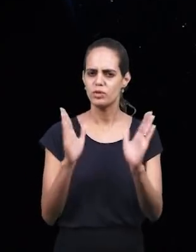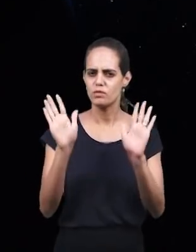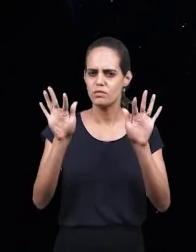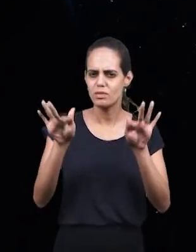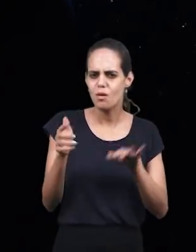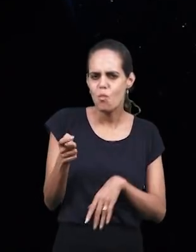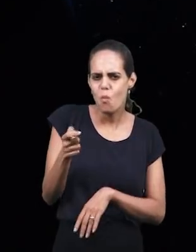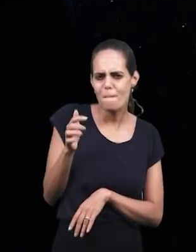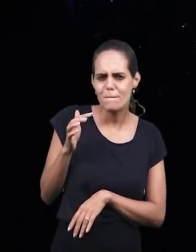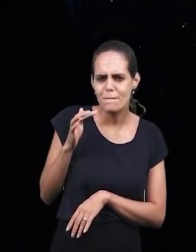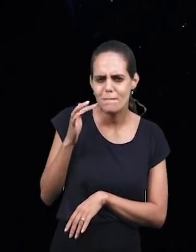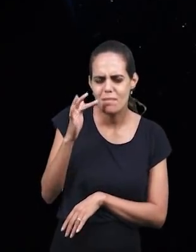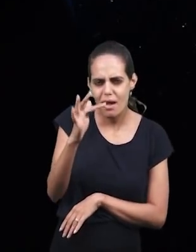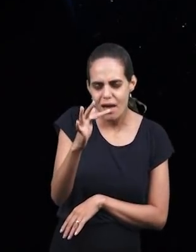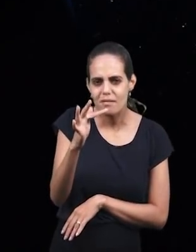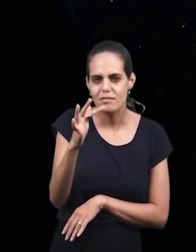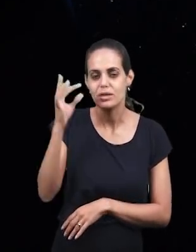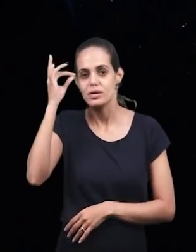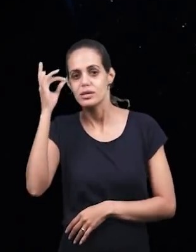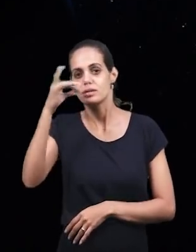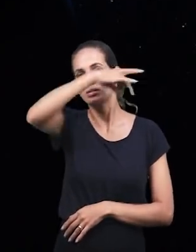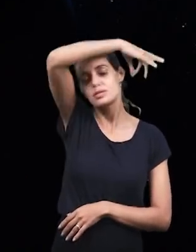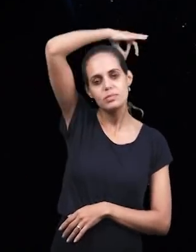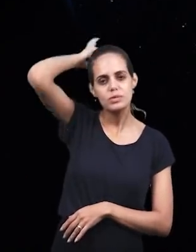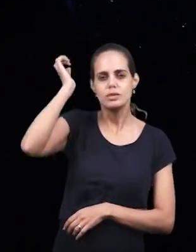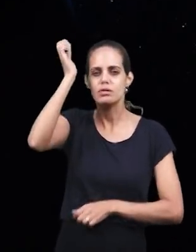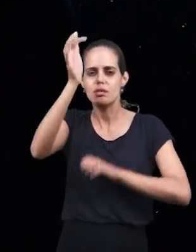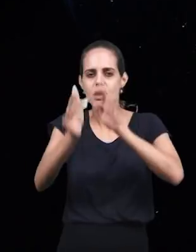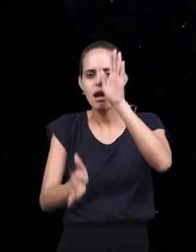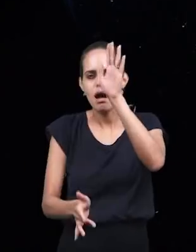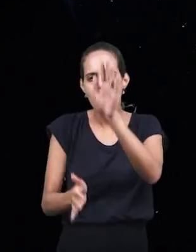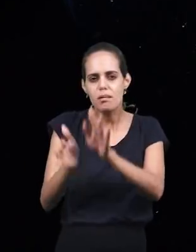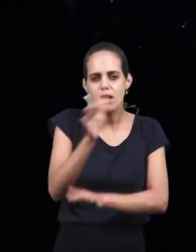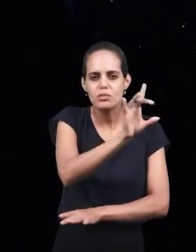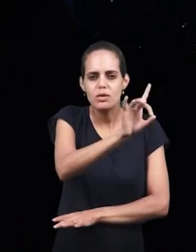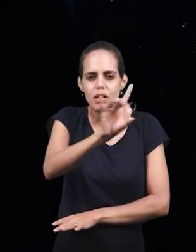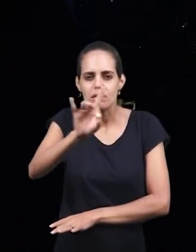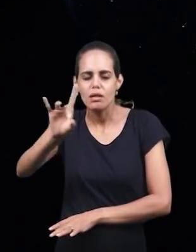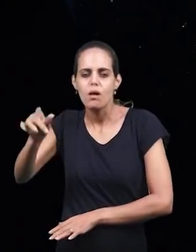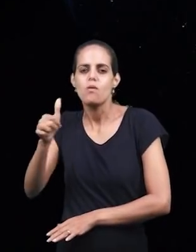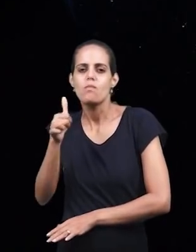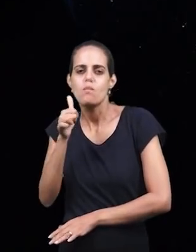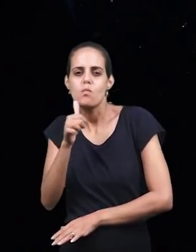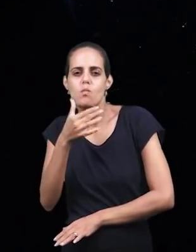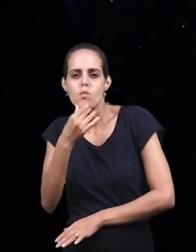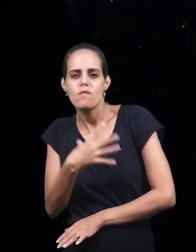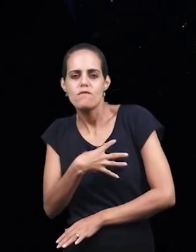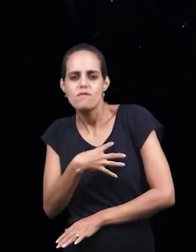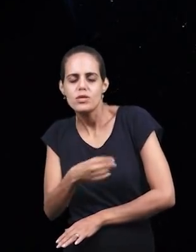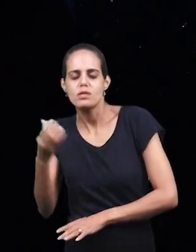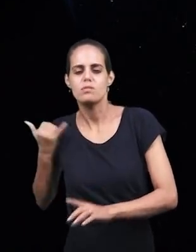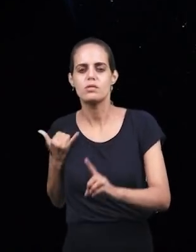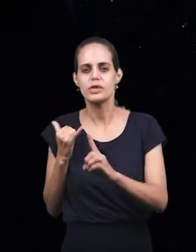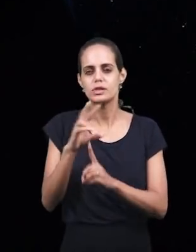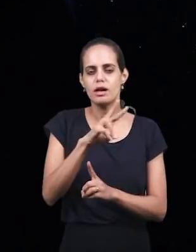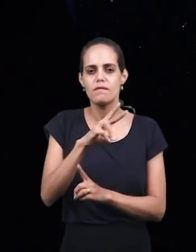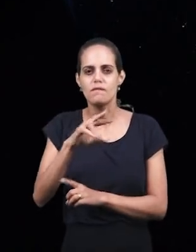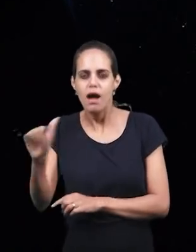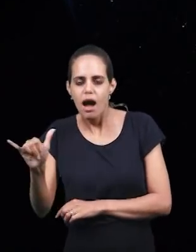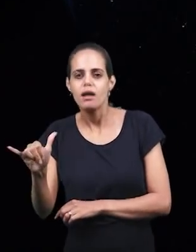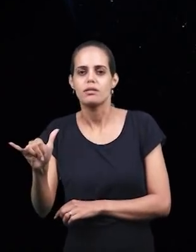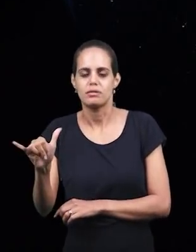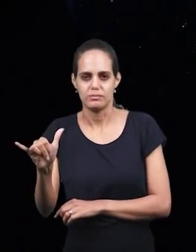sobre toda a carne, e vossos filhos e vossas filhas profetizarão, os vossos velhos terão sonhos, os